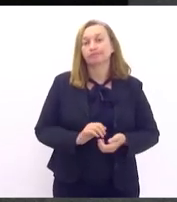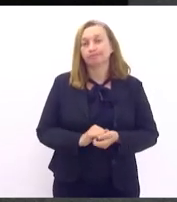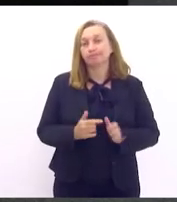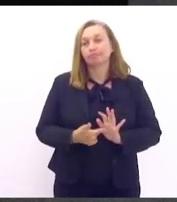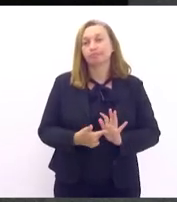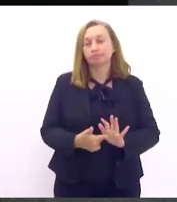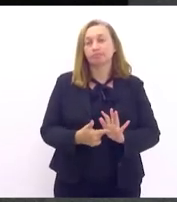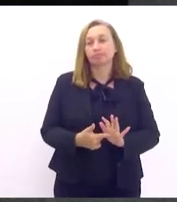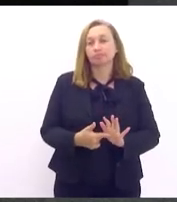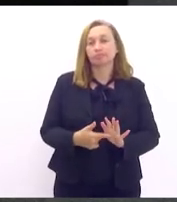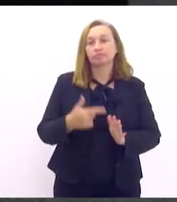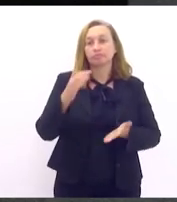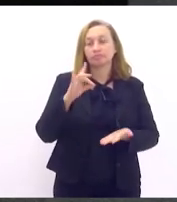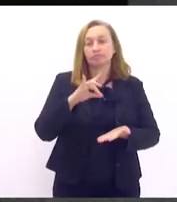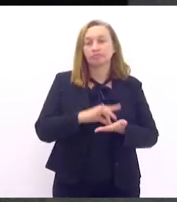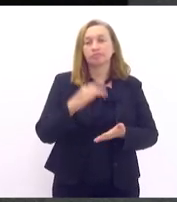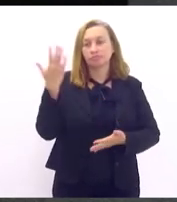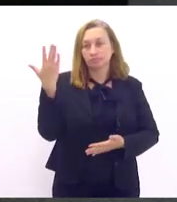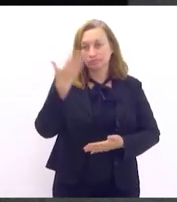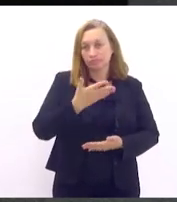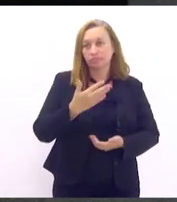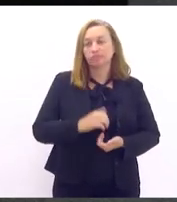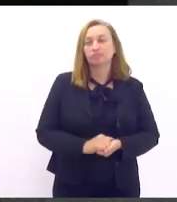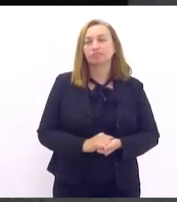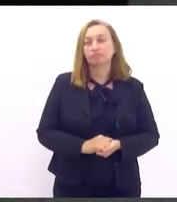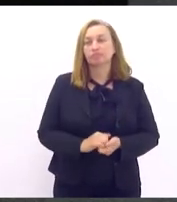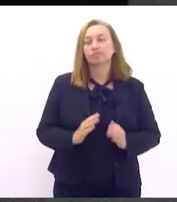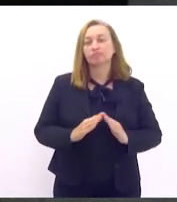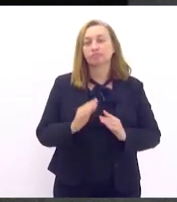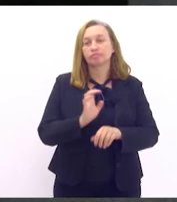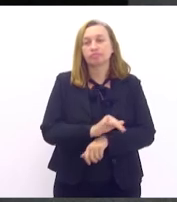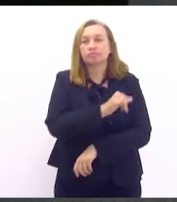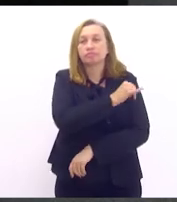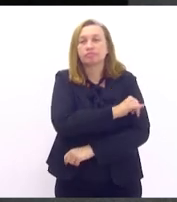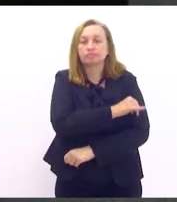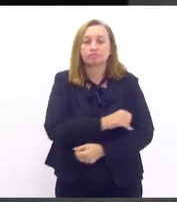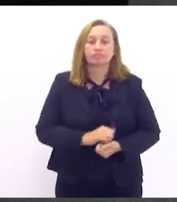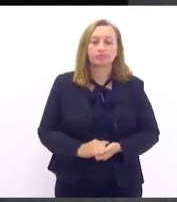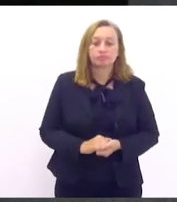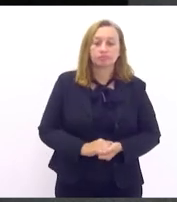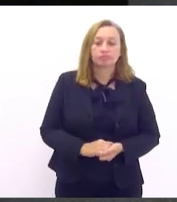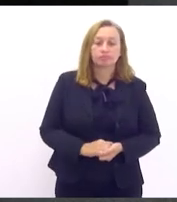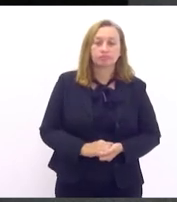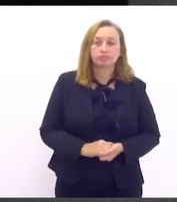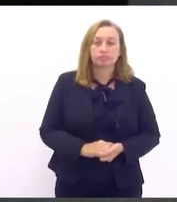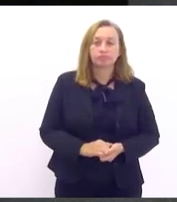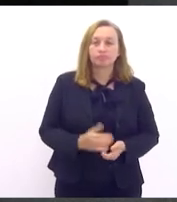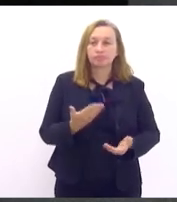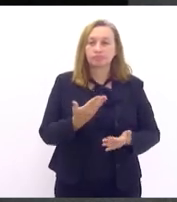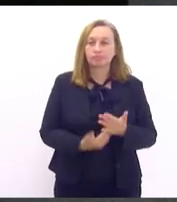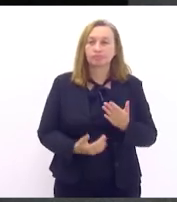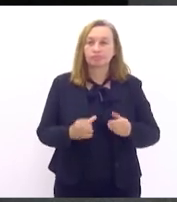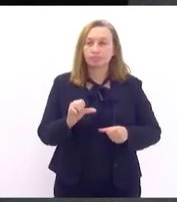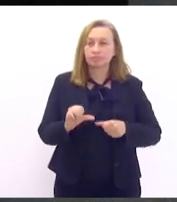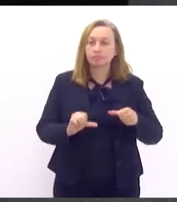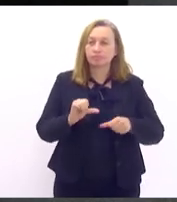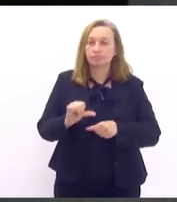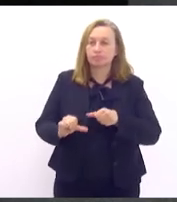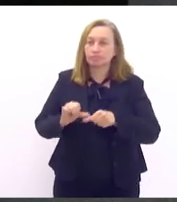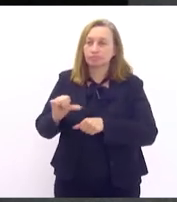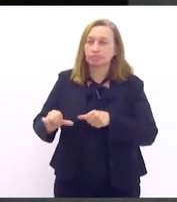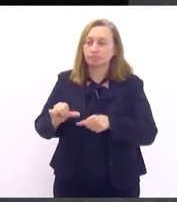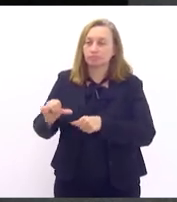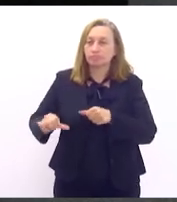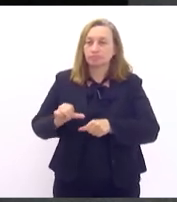real fotografia da situação habitacional e de moradia pública no Estado do Rio de Janeiro. O critério de déficit habitacional ele muda constantemente,